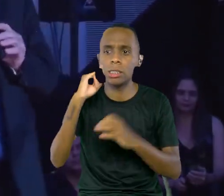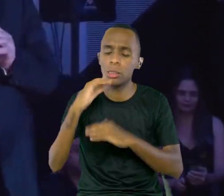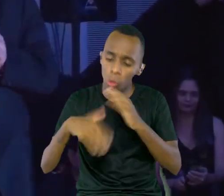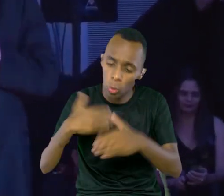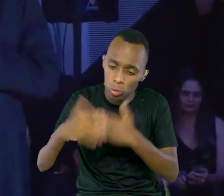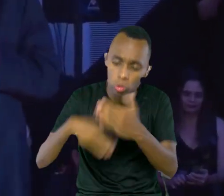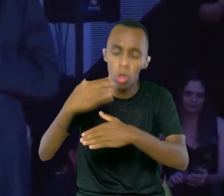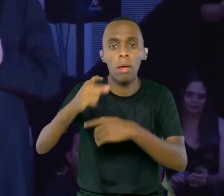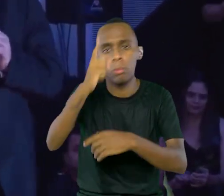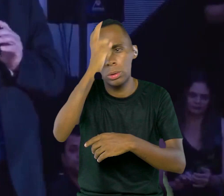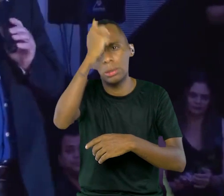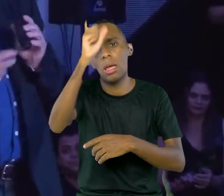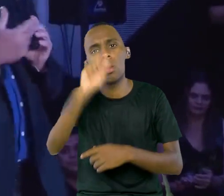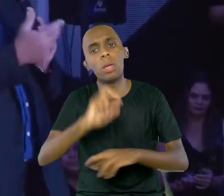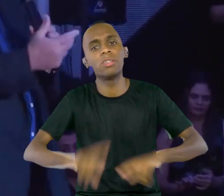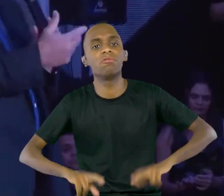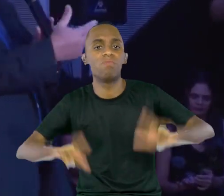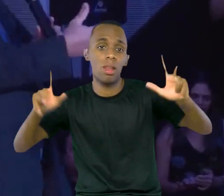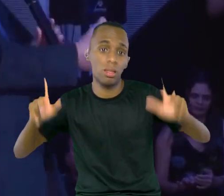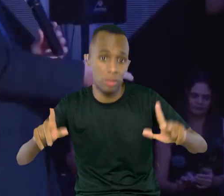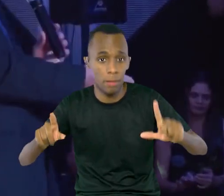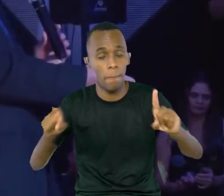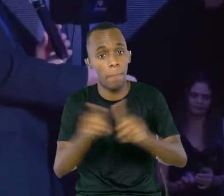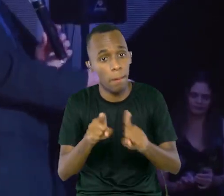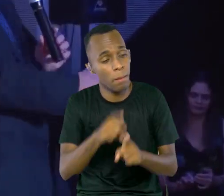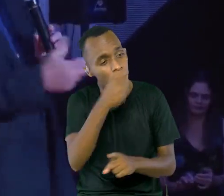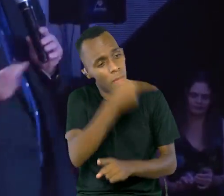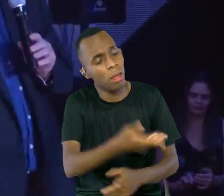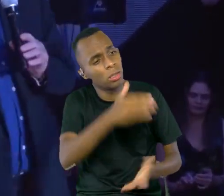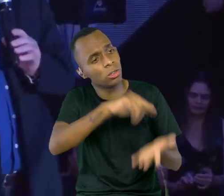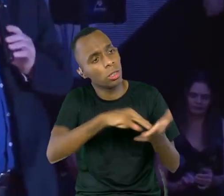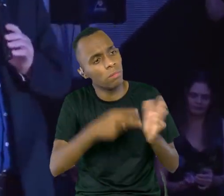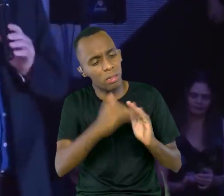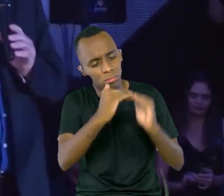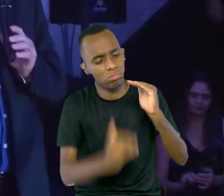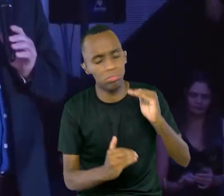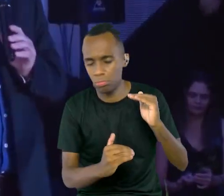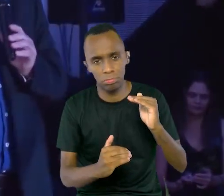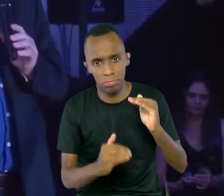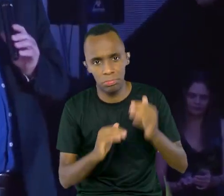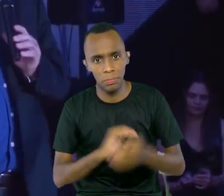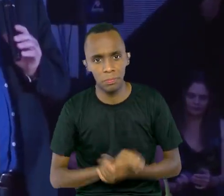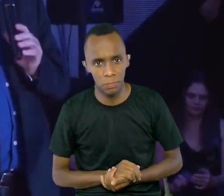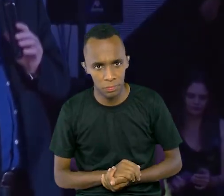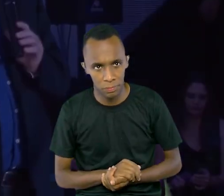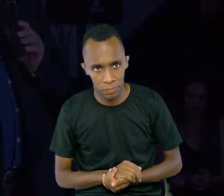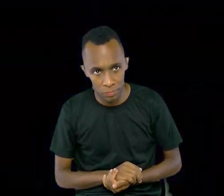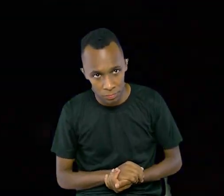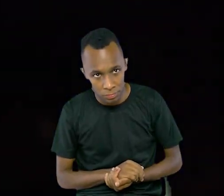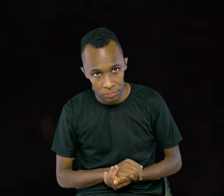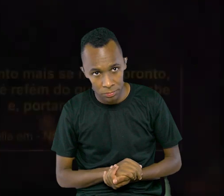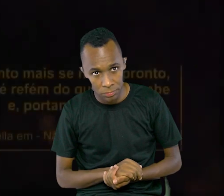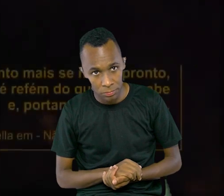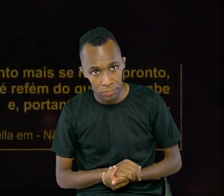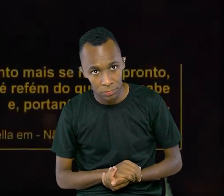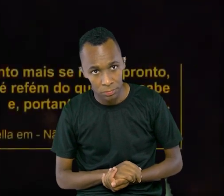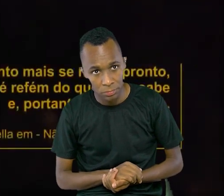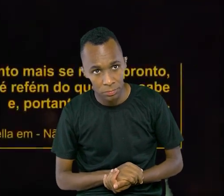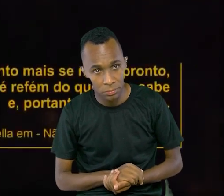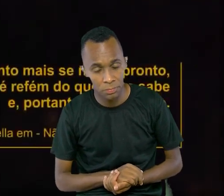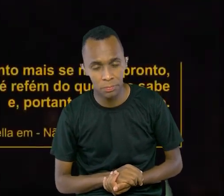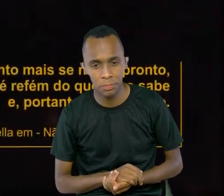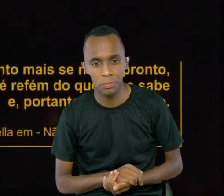imagina que se construa ali a ideia de diferença sem que ela signifique desigualdade.